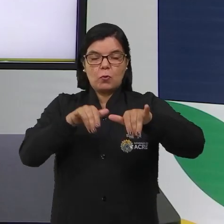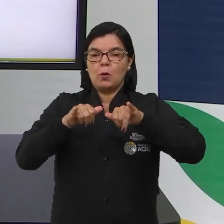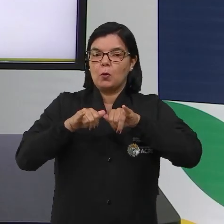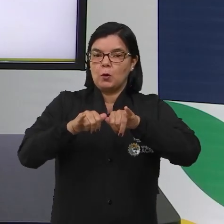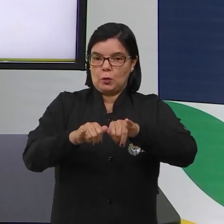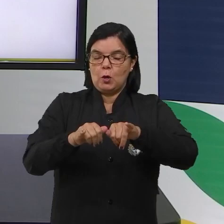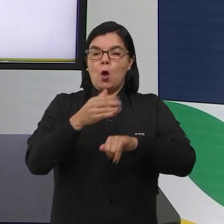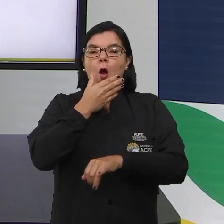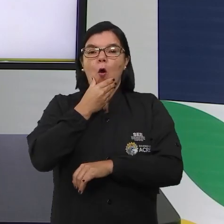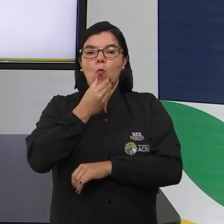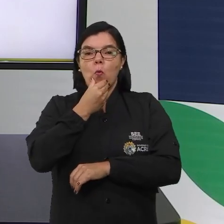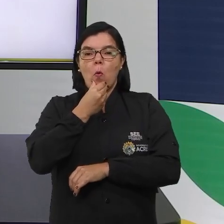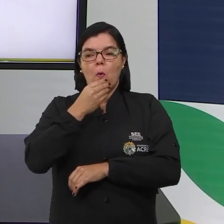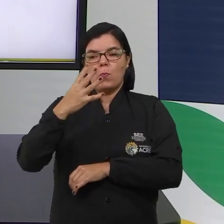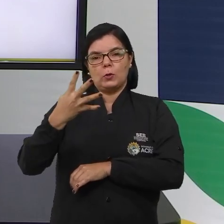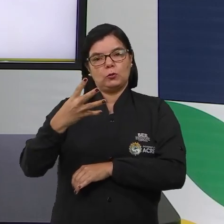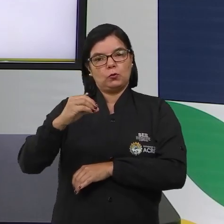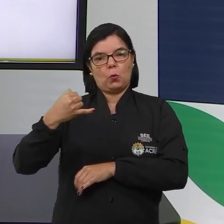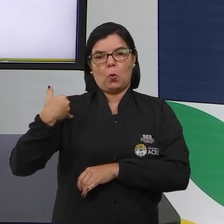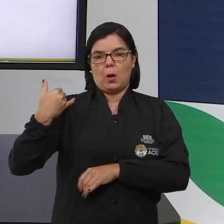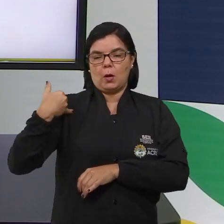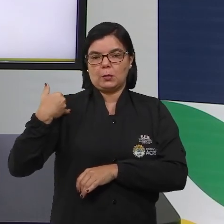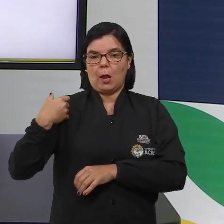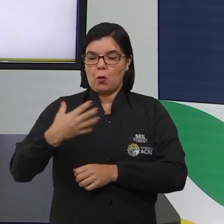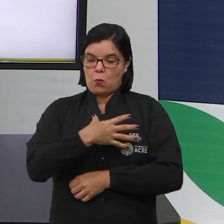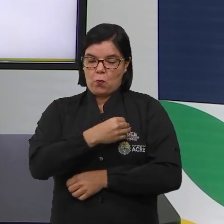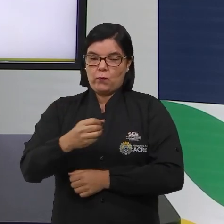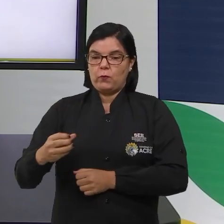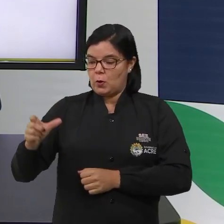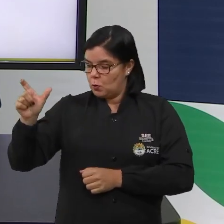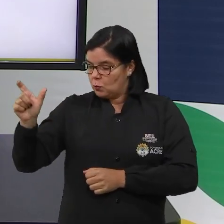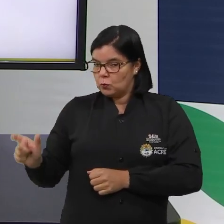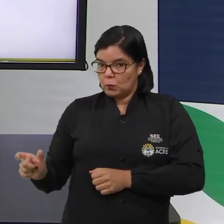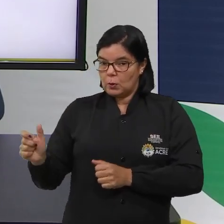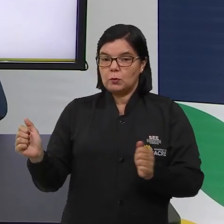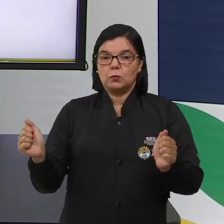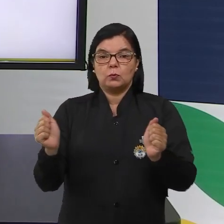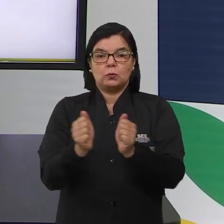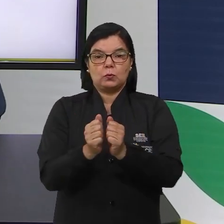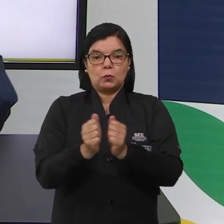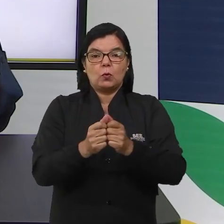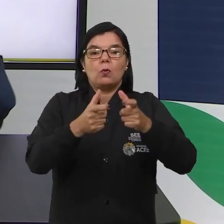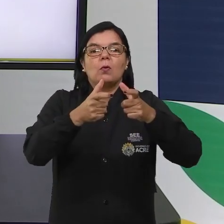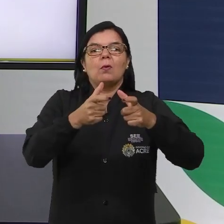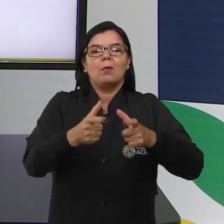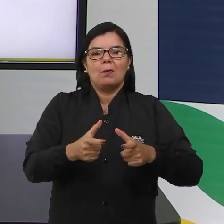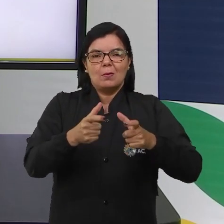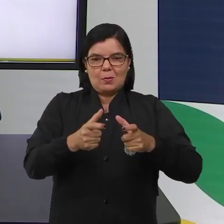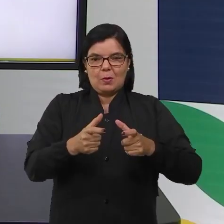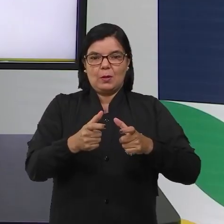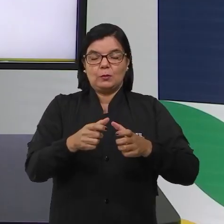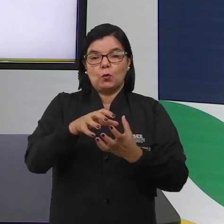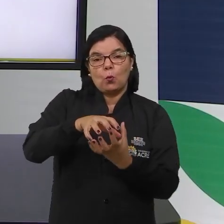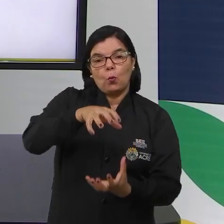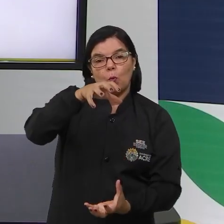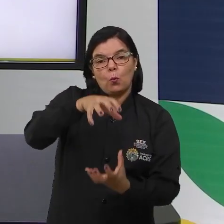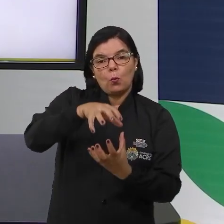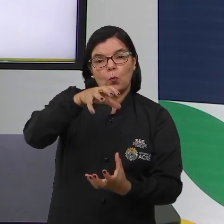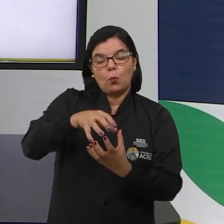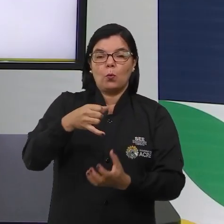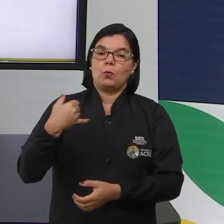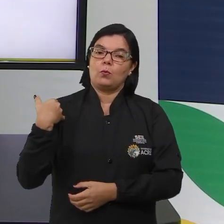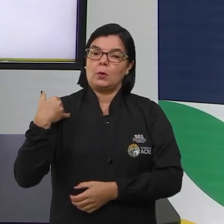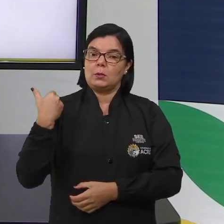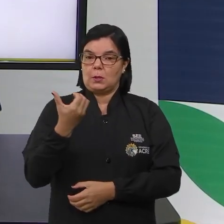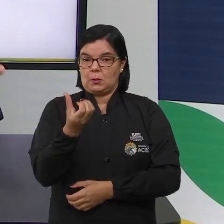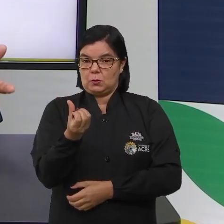cidadão de 40 anos está com o filho do lado e estaciona o carro no local em que eu, idoso, já com quase